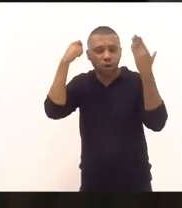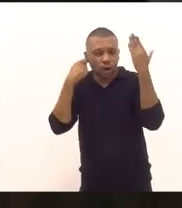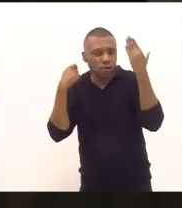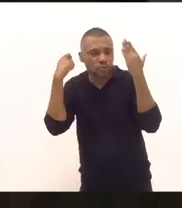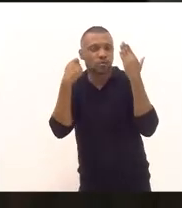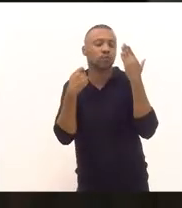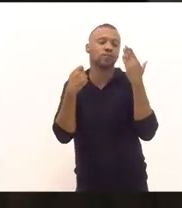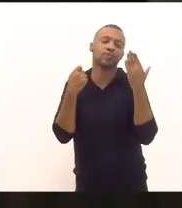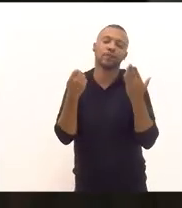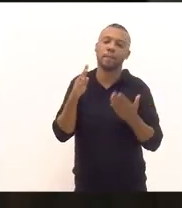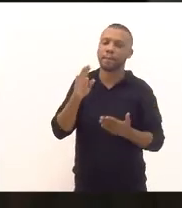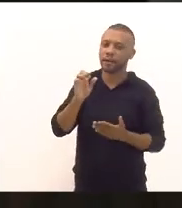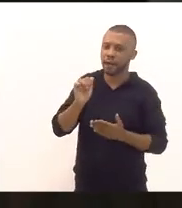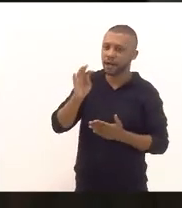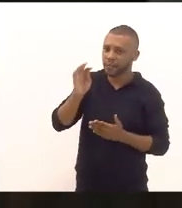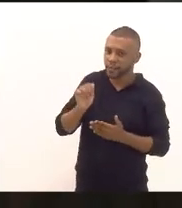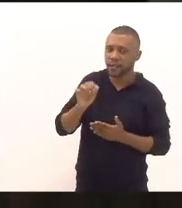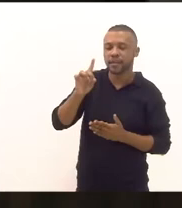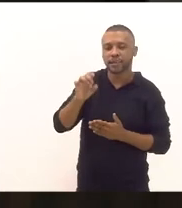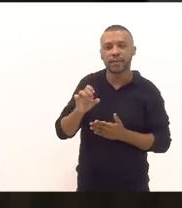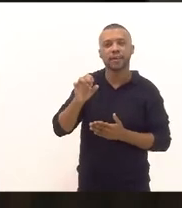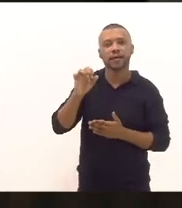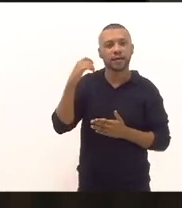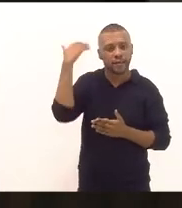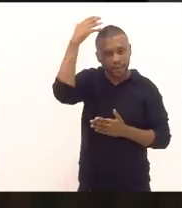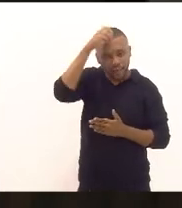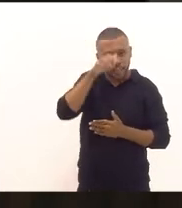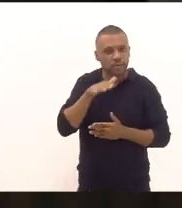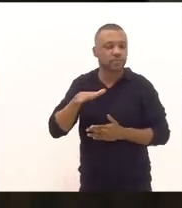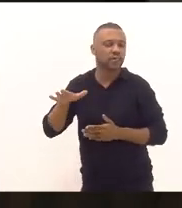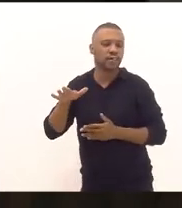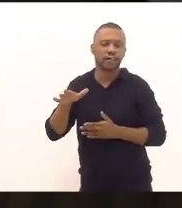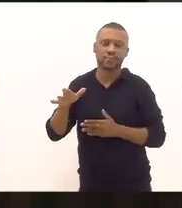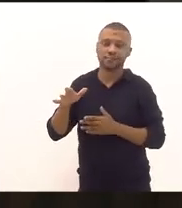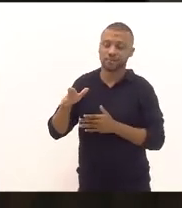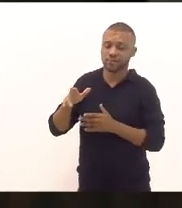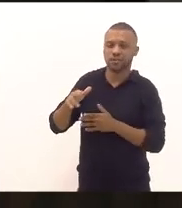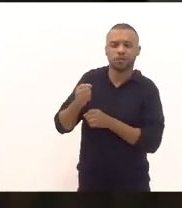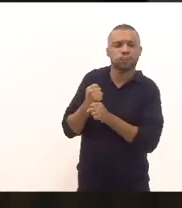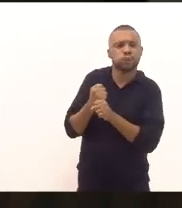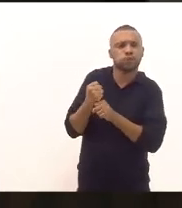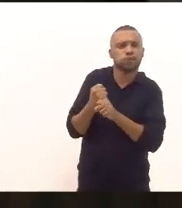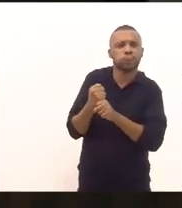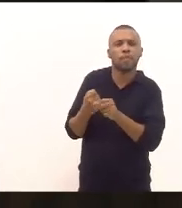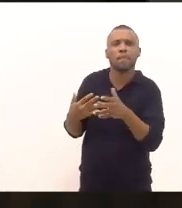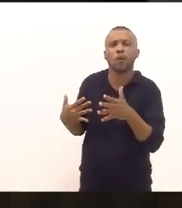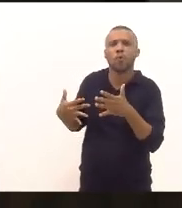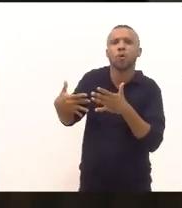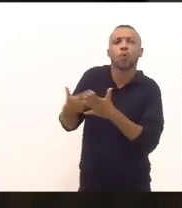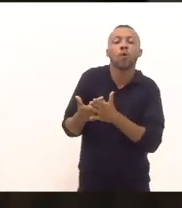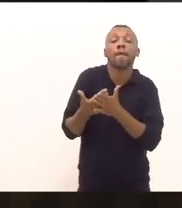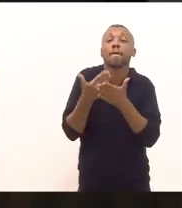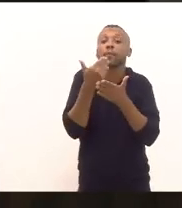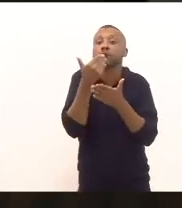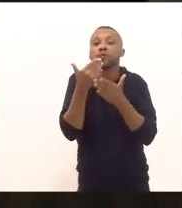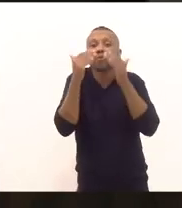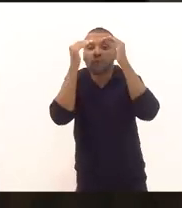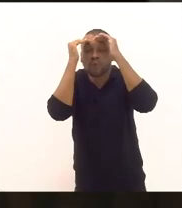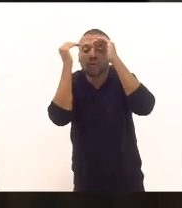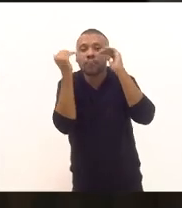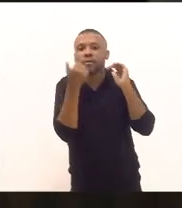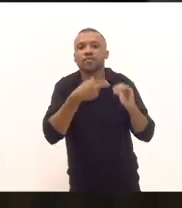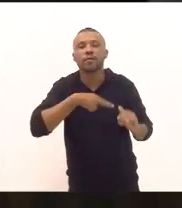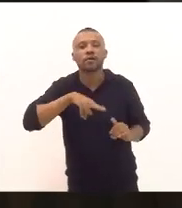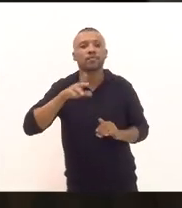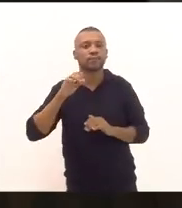mãe Beata de Iemanjá e Amy tinha tem feito há muitos anos o respeito com as